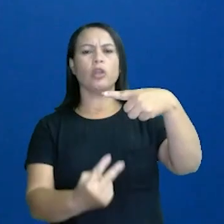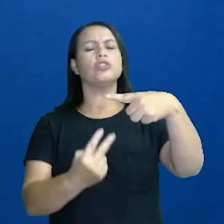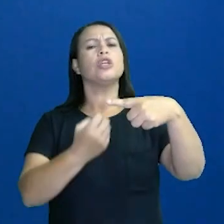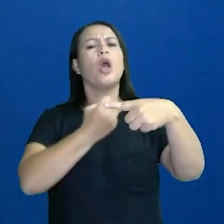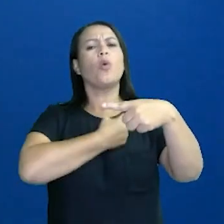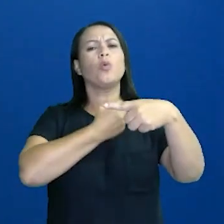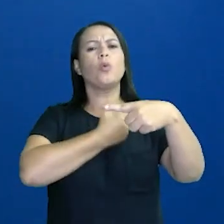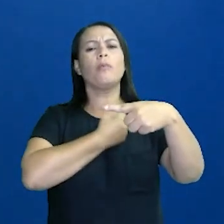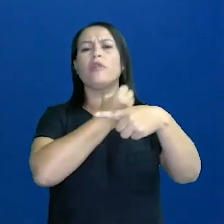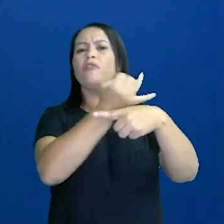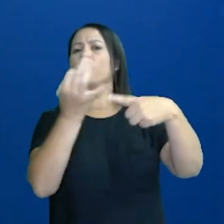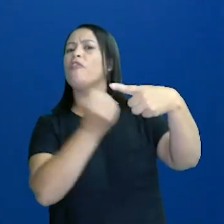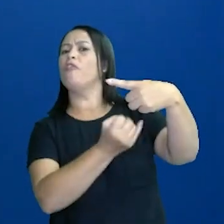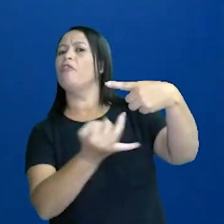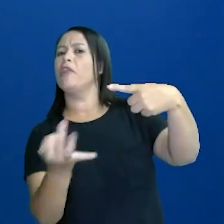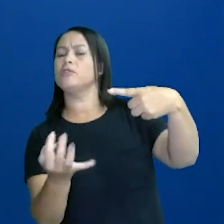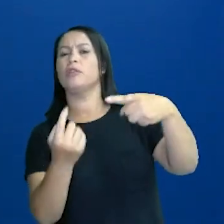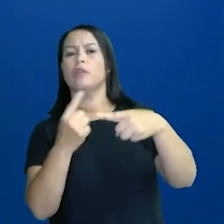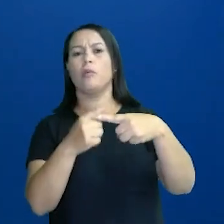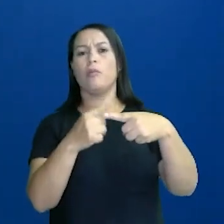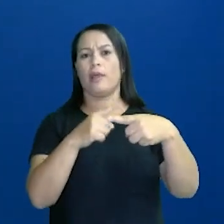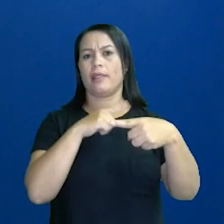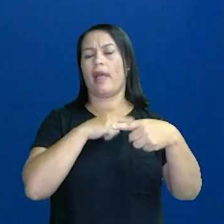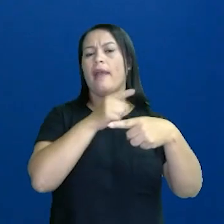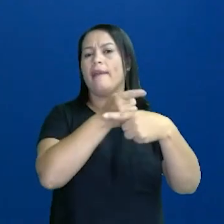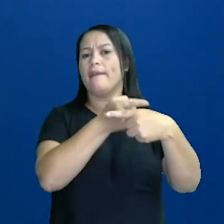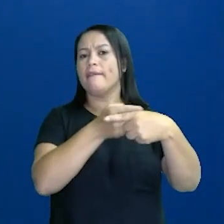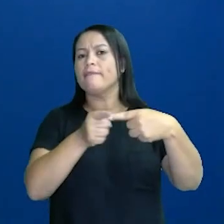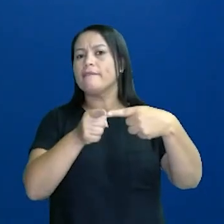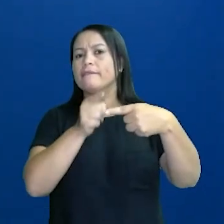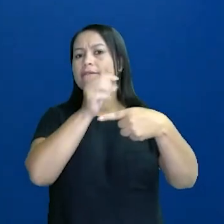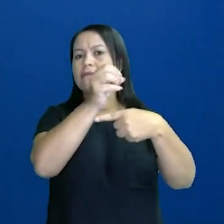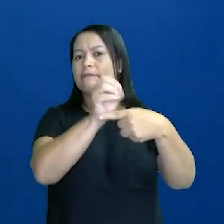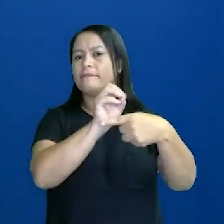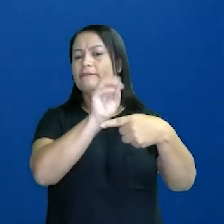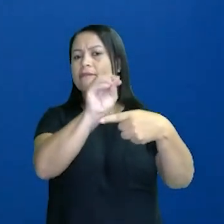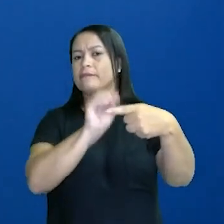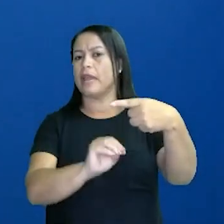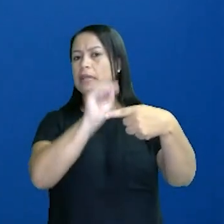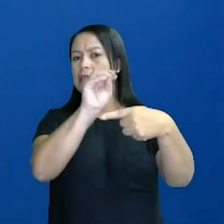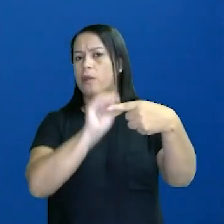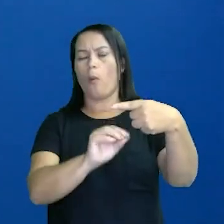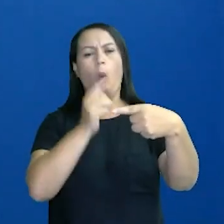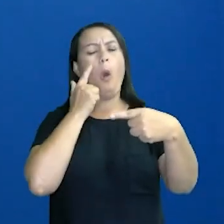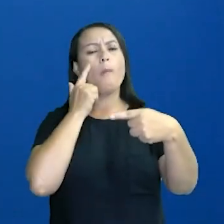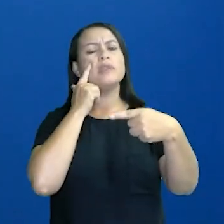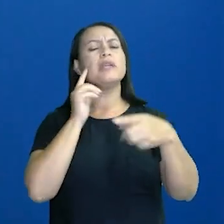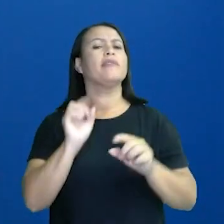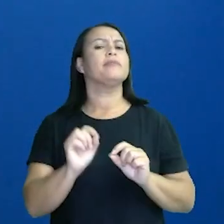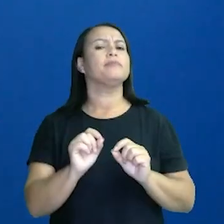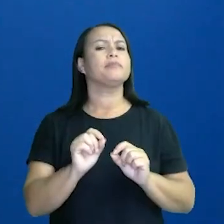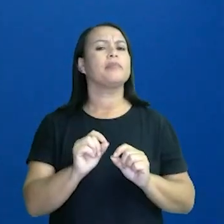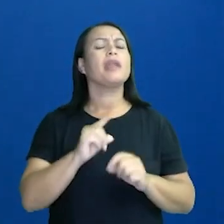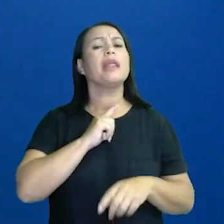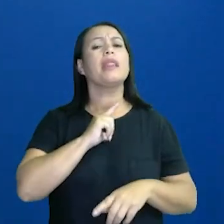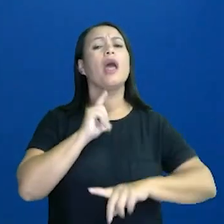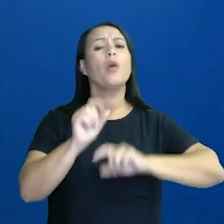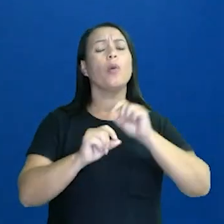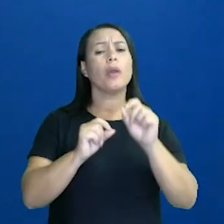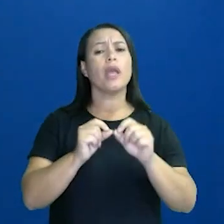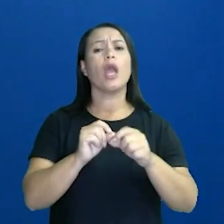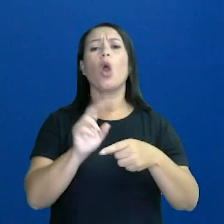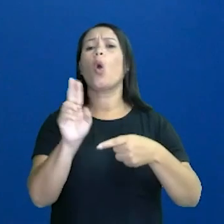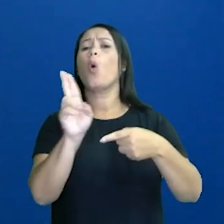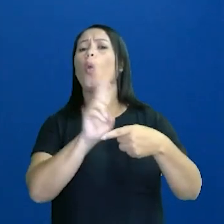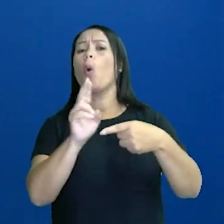número fracionário, tá certo? Porque ele está em forma de fração, ok? Ó, essa representação dá-se o